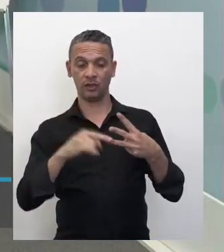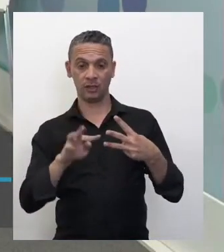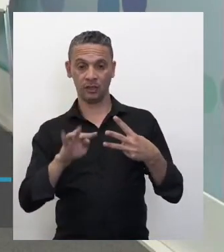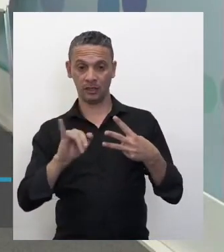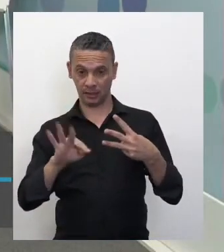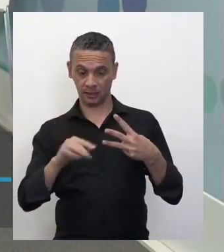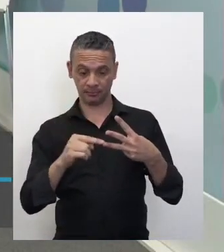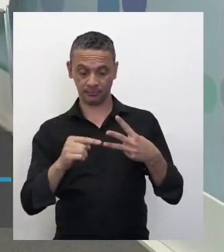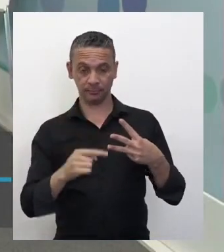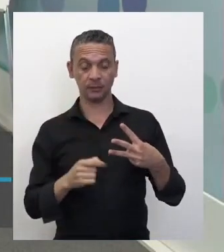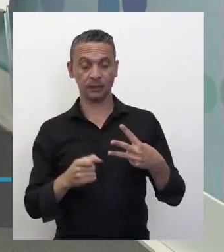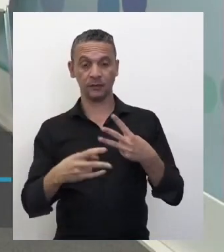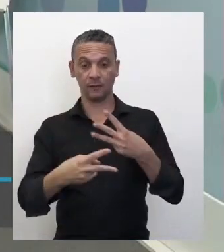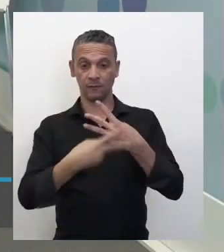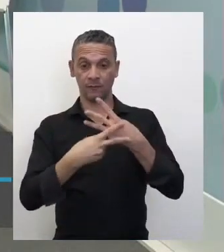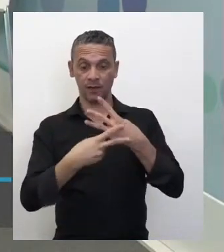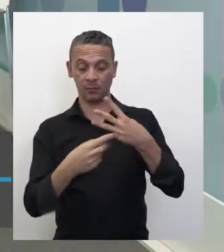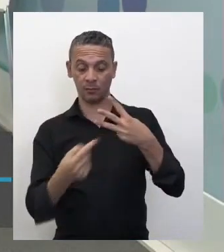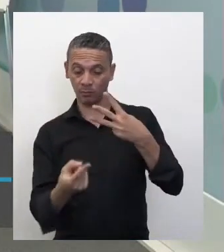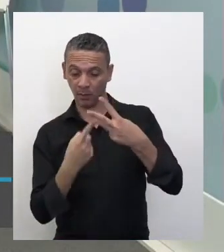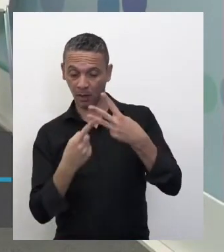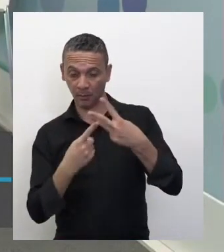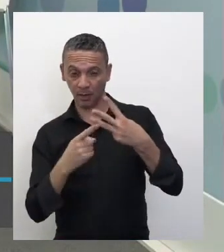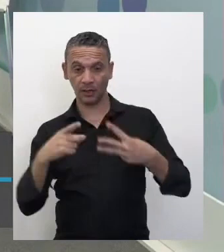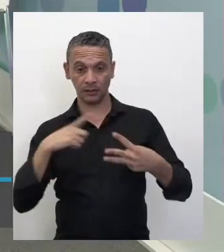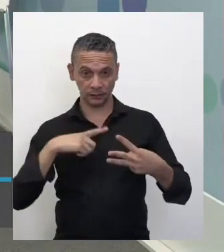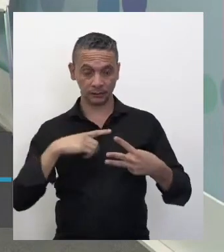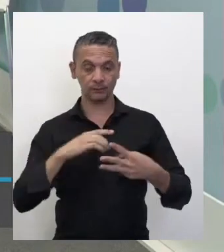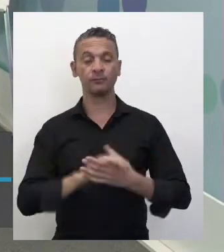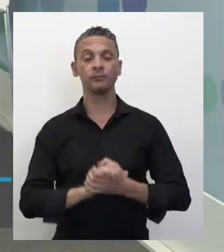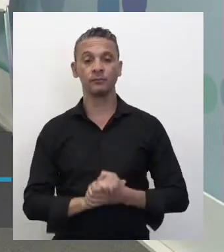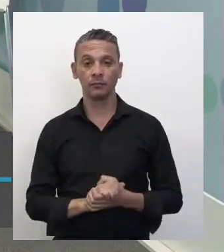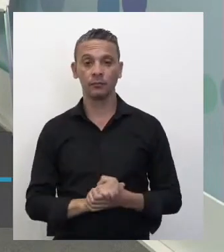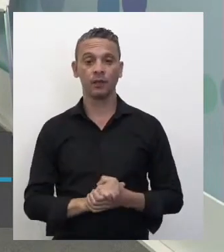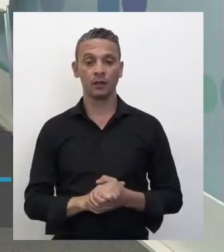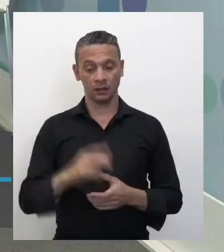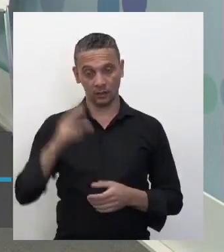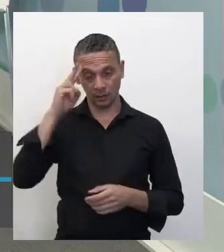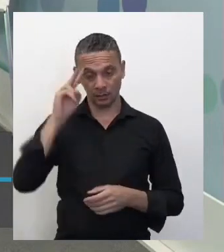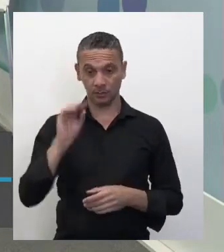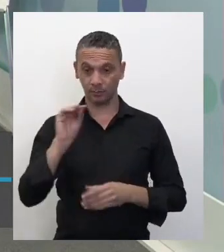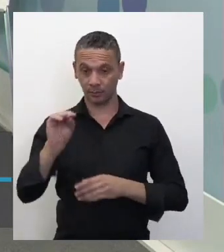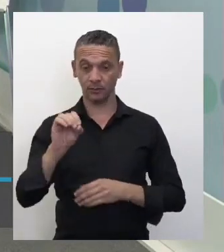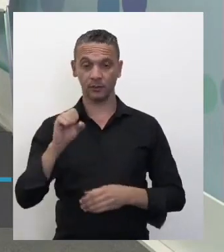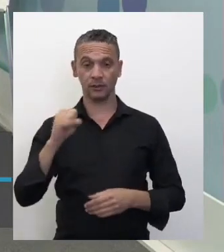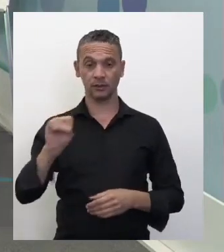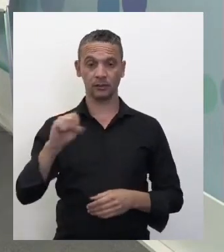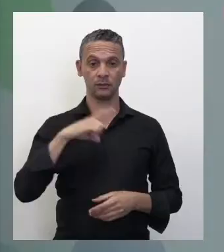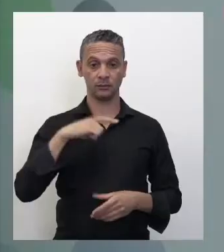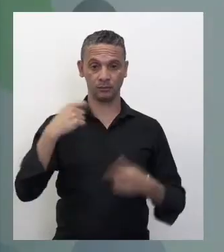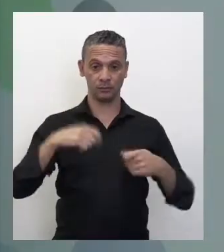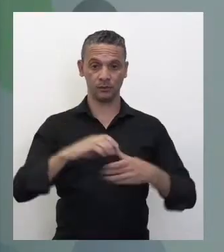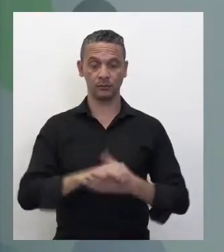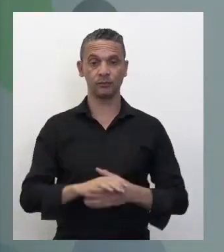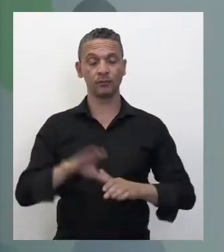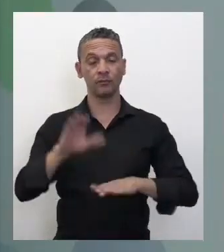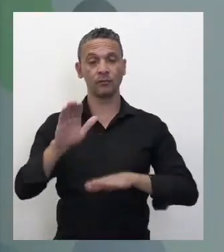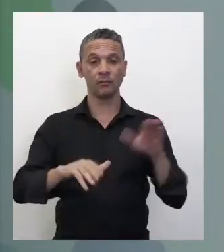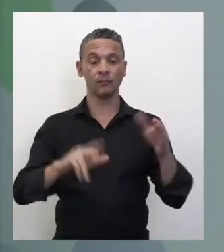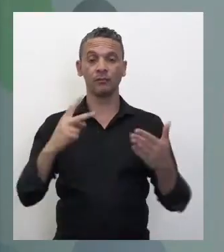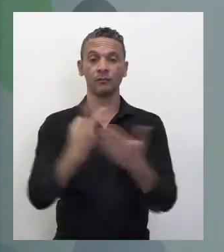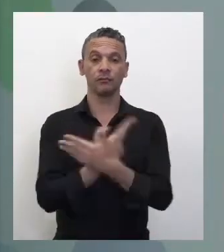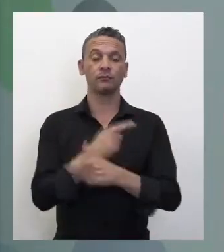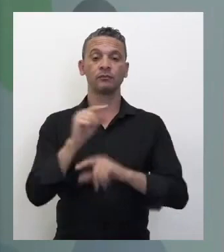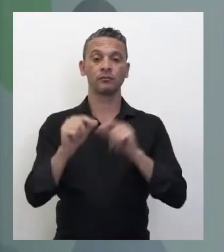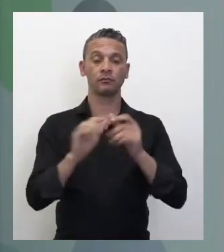toda vez que o verbo acompanhar essas pessoas, he, she, it, a gente tem que lembrar de acrescentar o S. Na maioria das vezes,